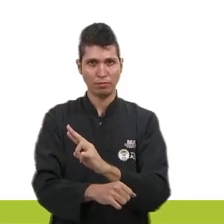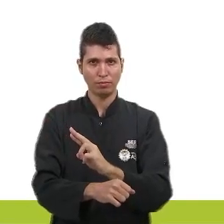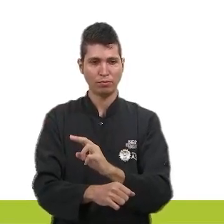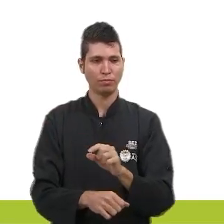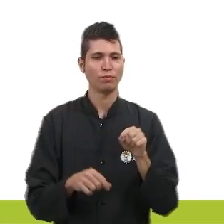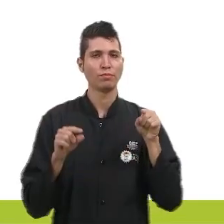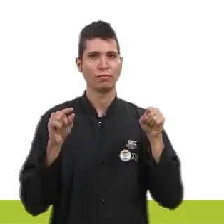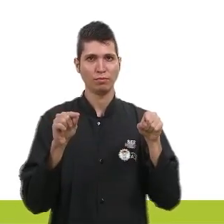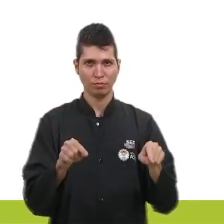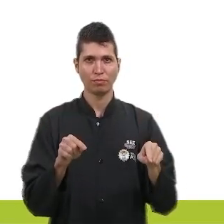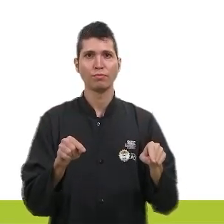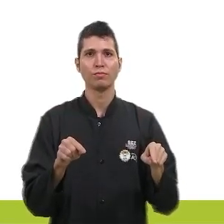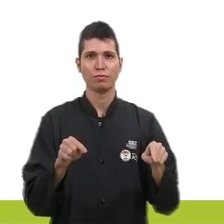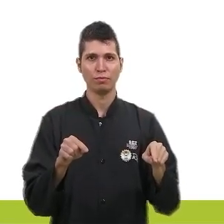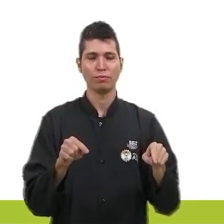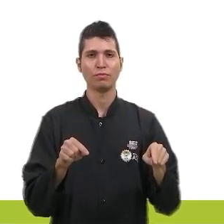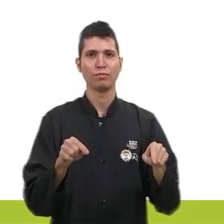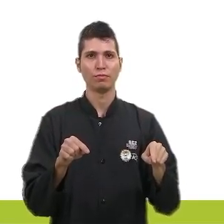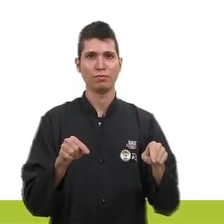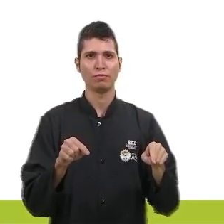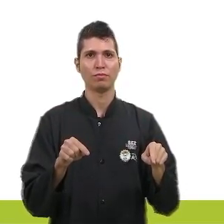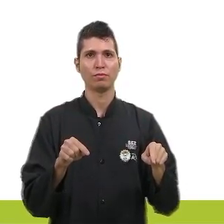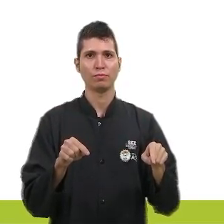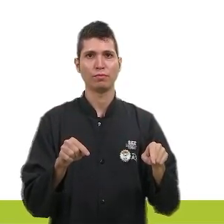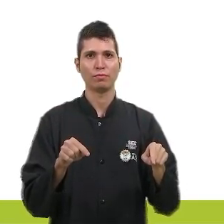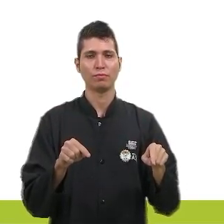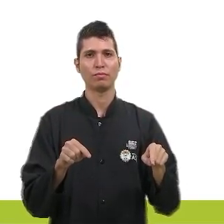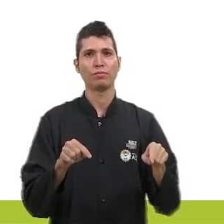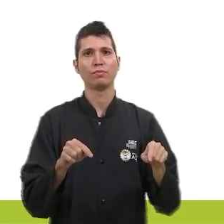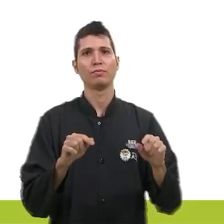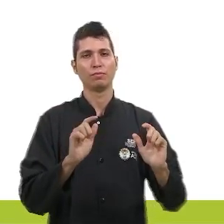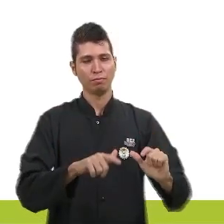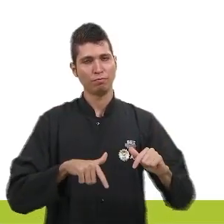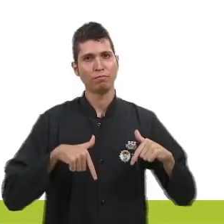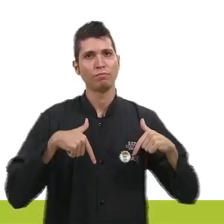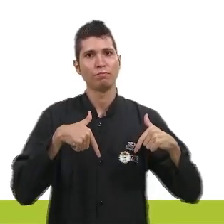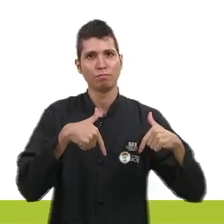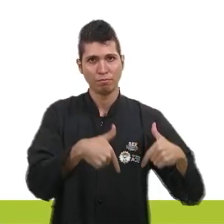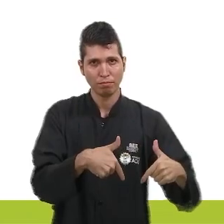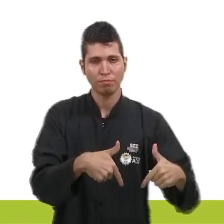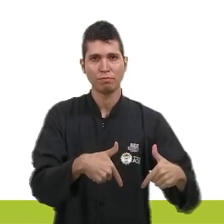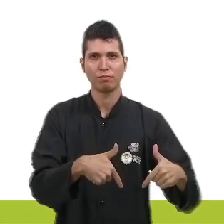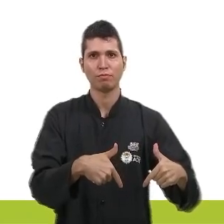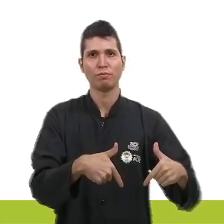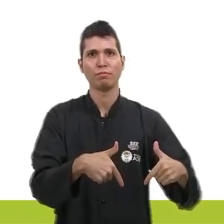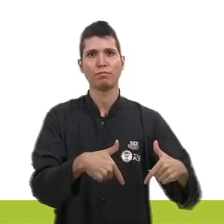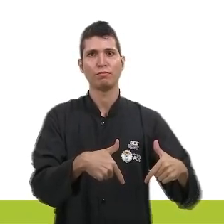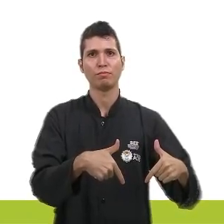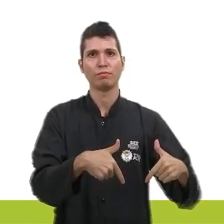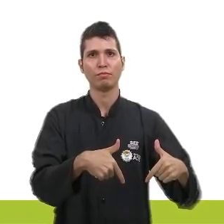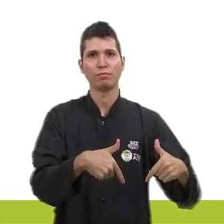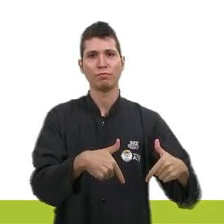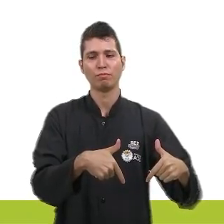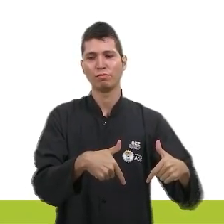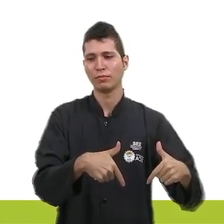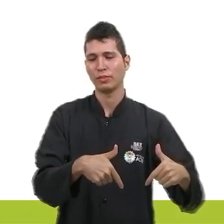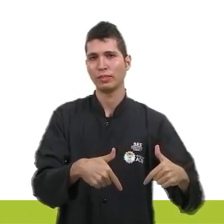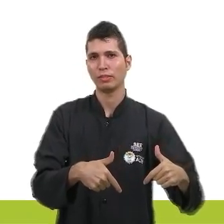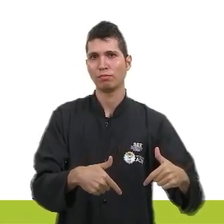essas províncias aqui, ela lutava contra, né, a religião aí